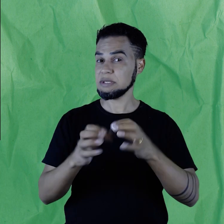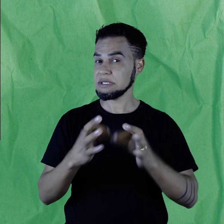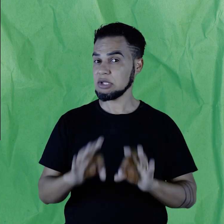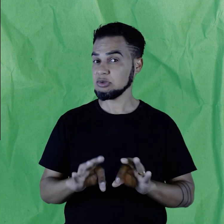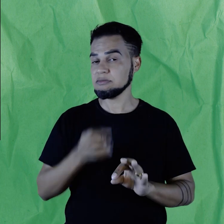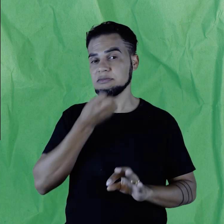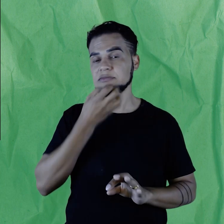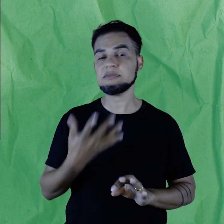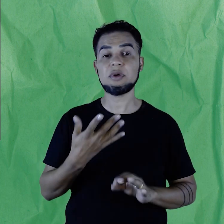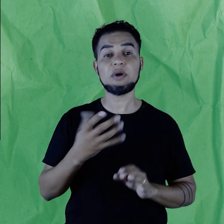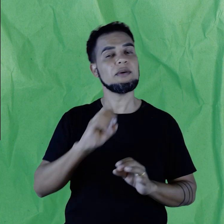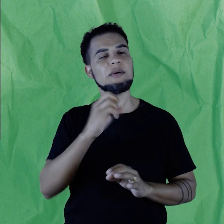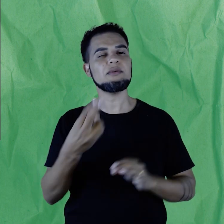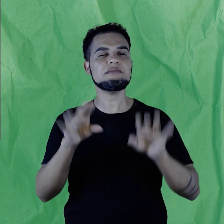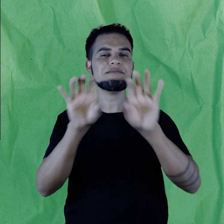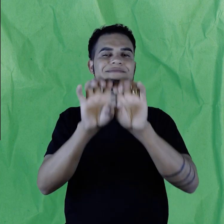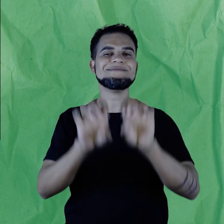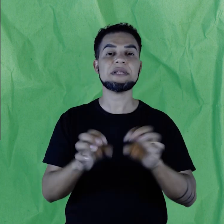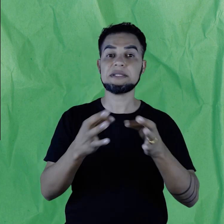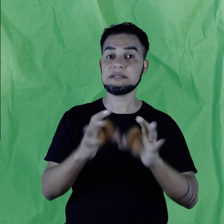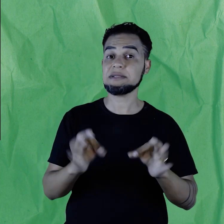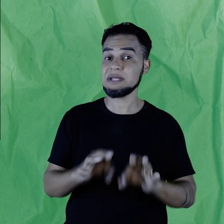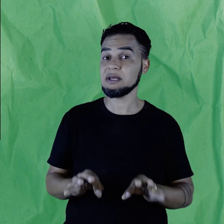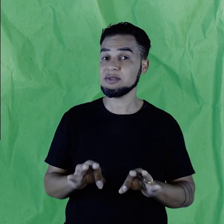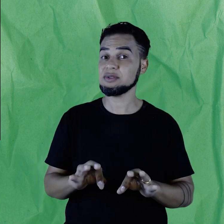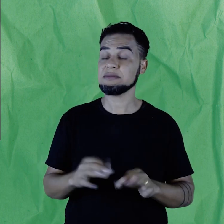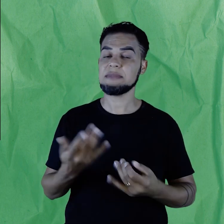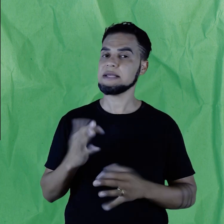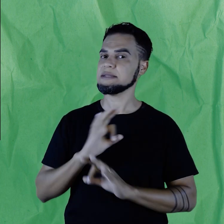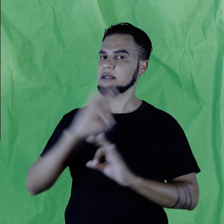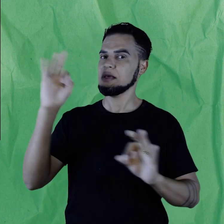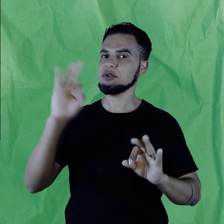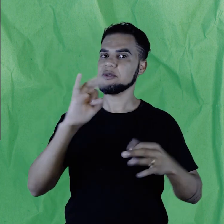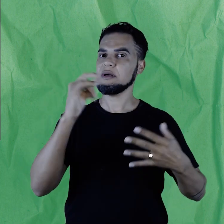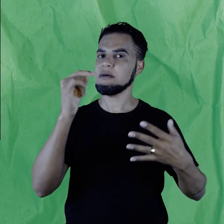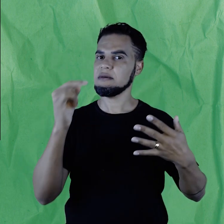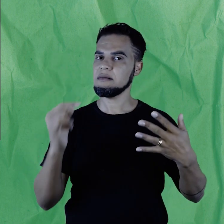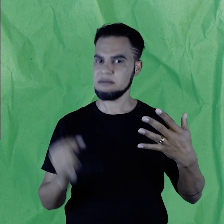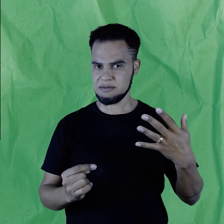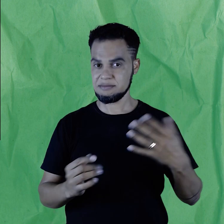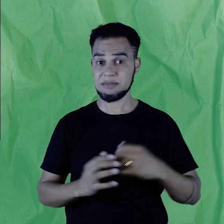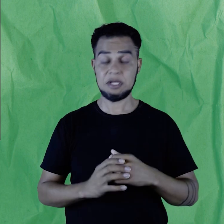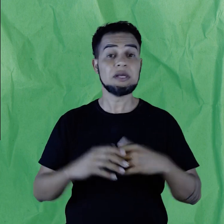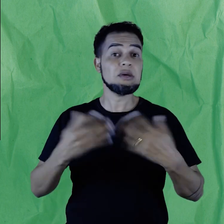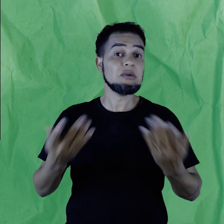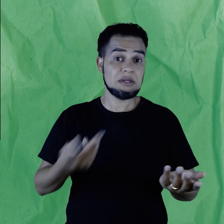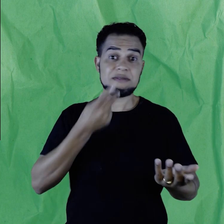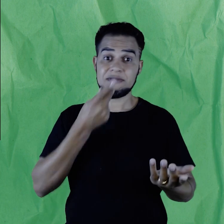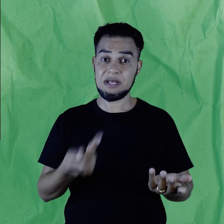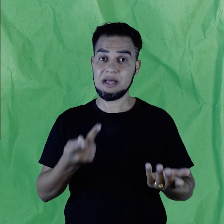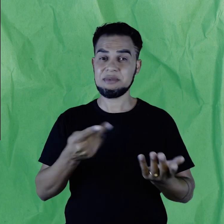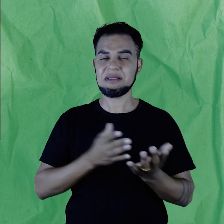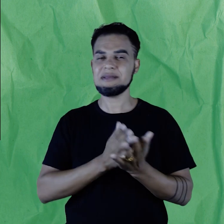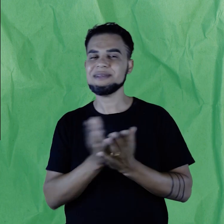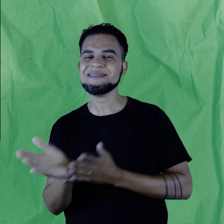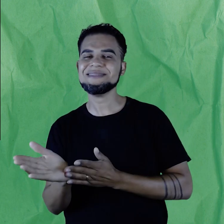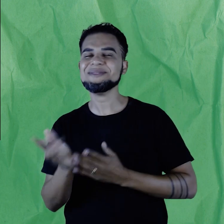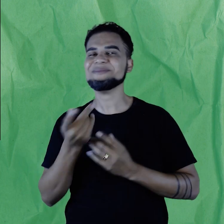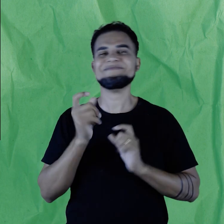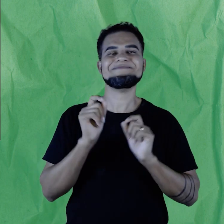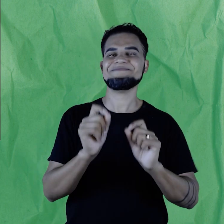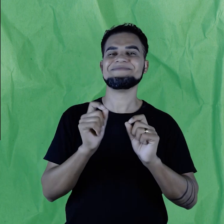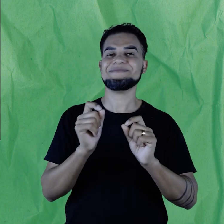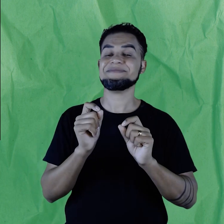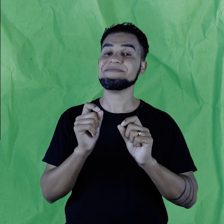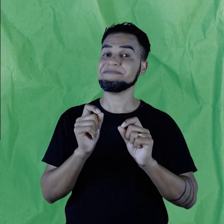estrutura sintática boa ou uma estrutura sintática excelente. Quando falamos de